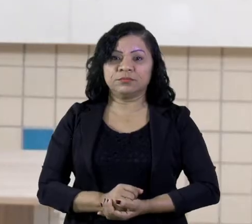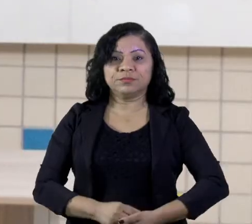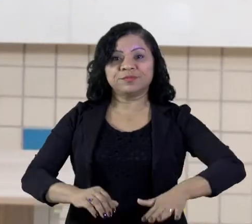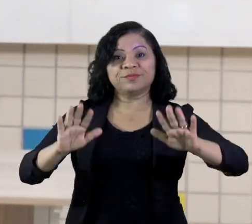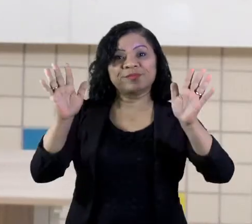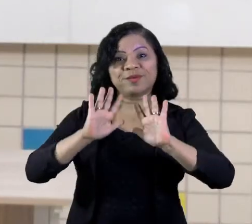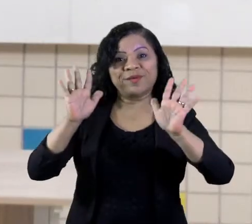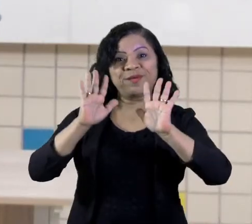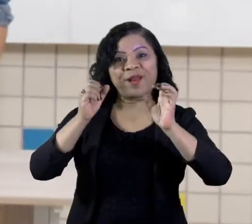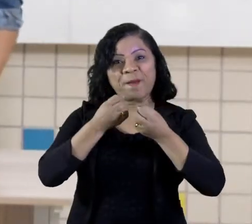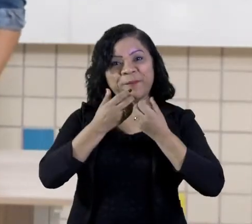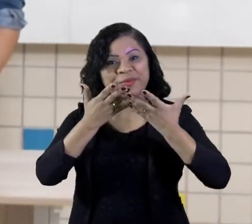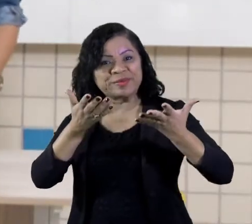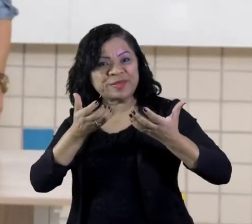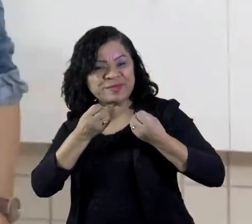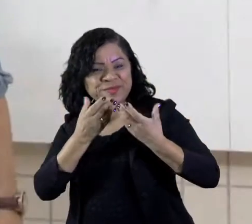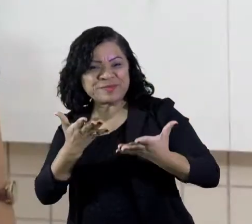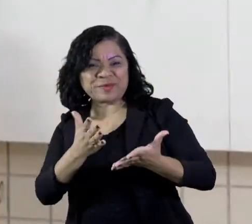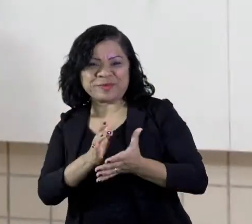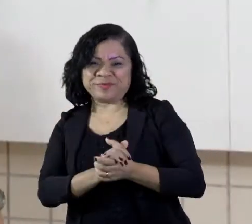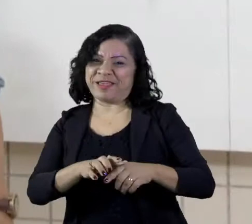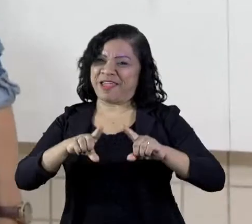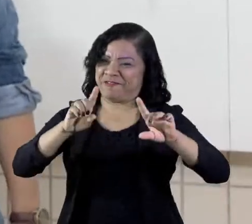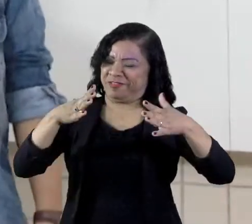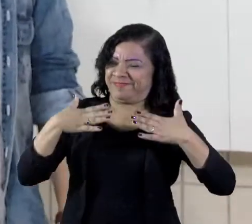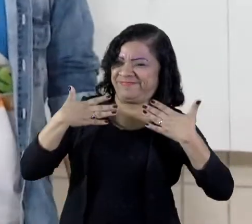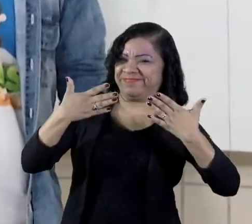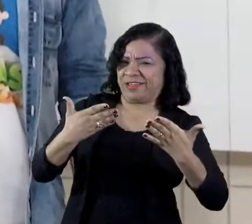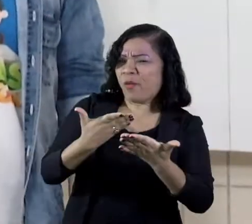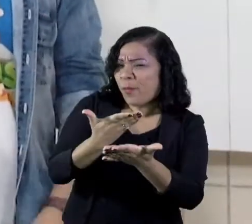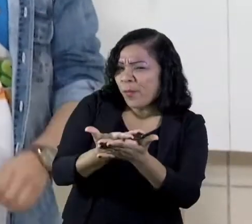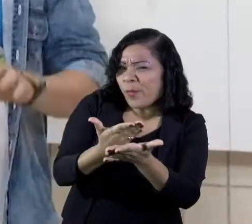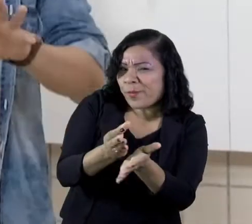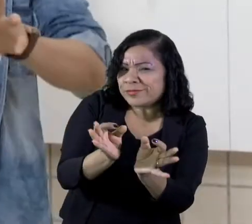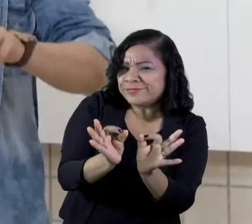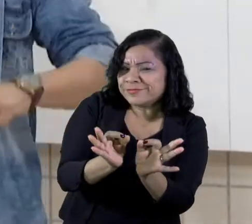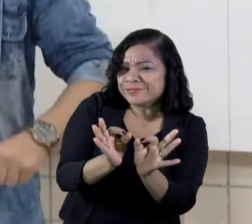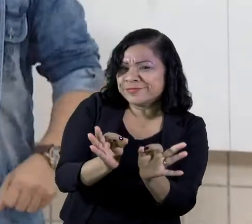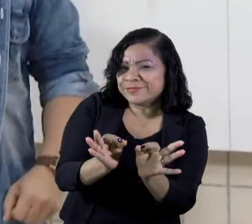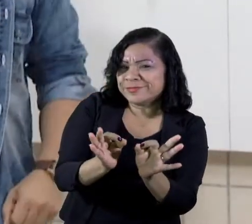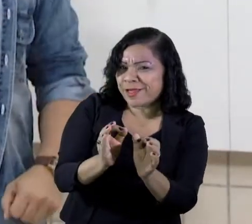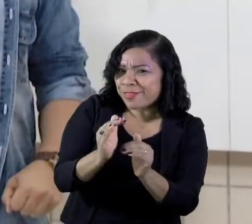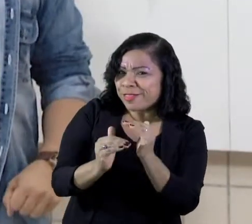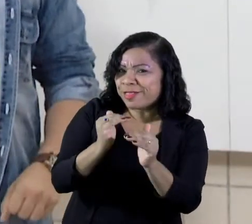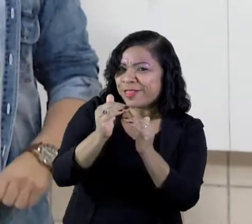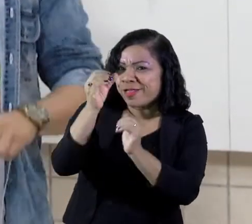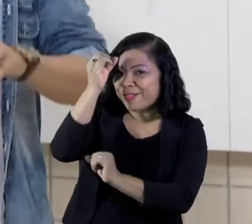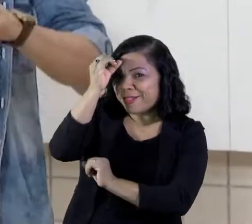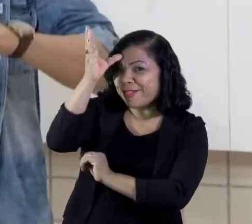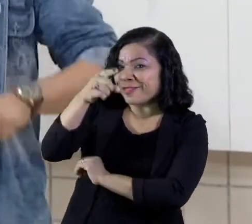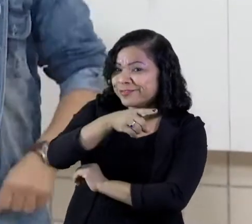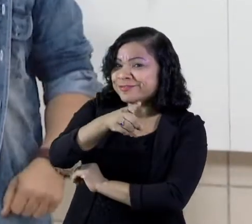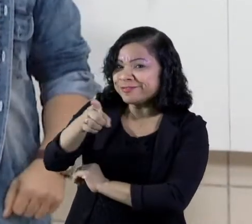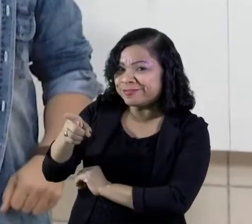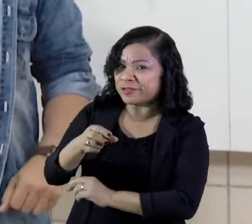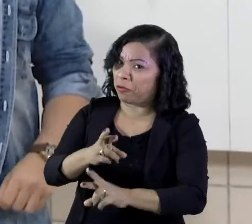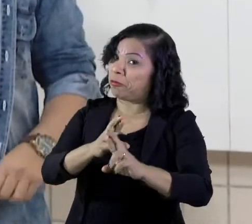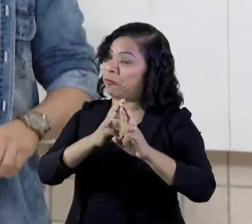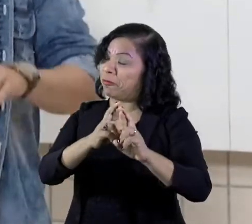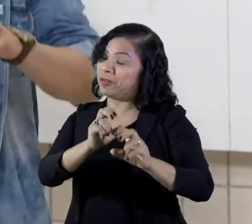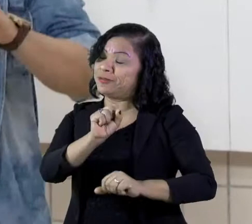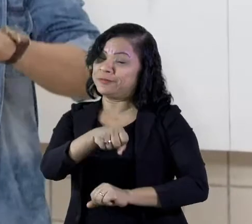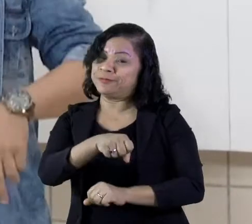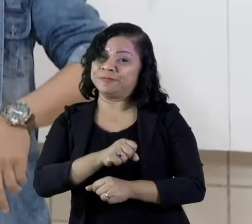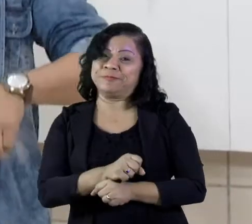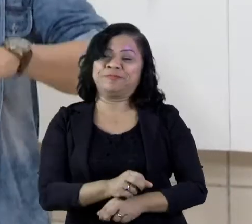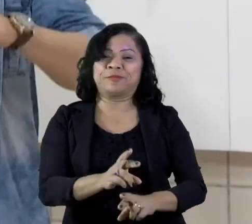Olá, galerinha, tudo bem com vocês? Galerinha esperta, estão estudando direitinho? Estão desenvolvendo o conhecimento de vocês? Espero que sim. Espero que